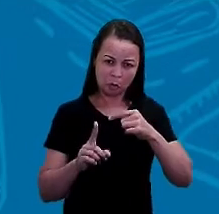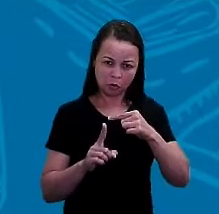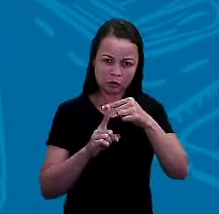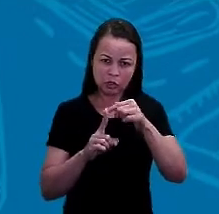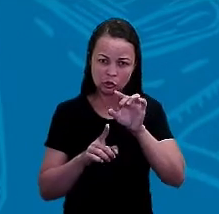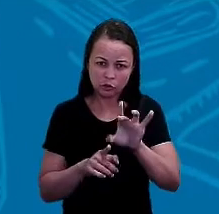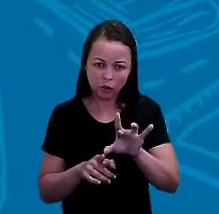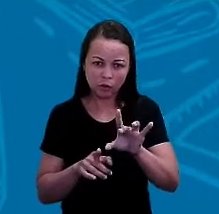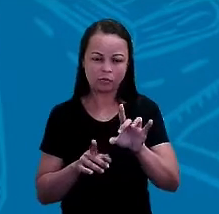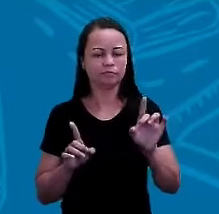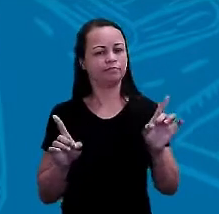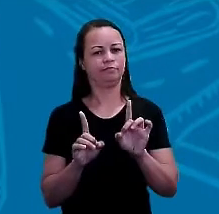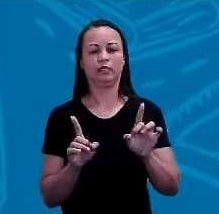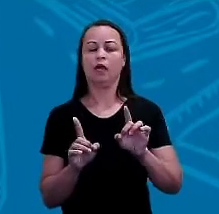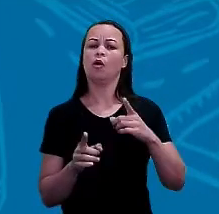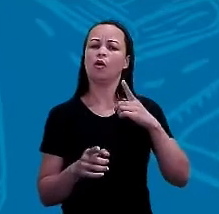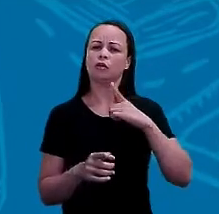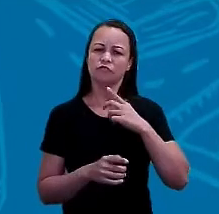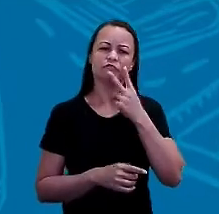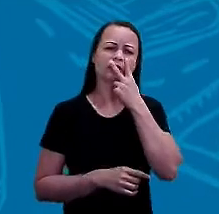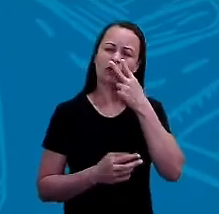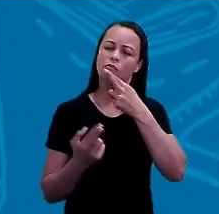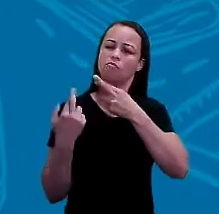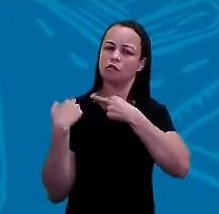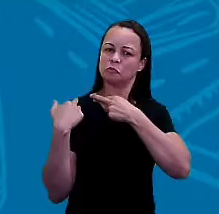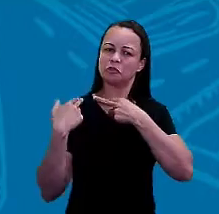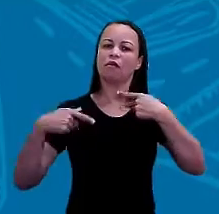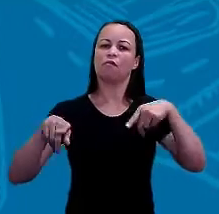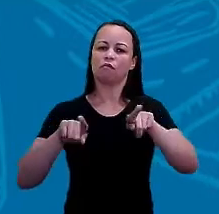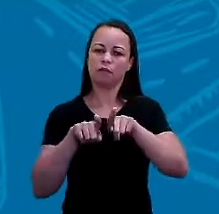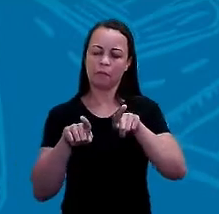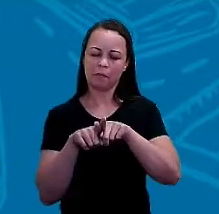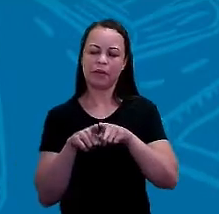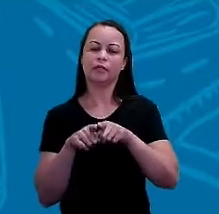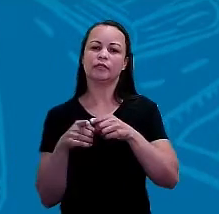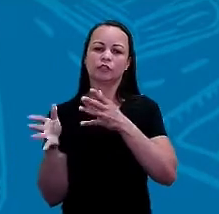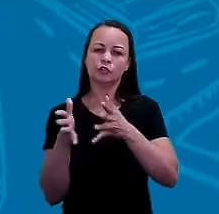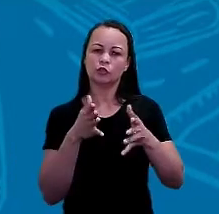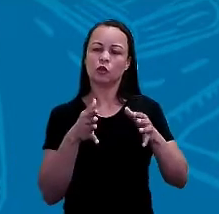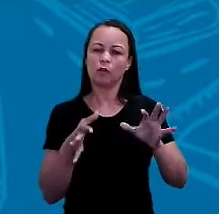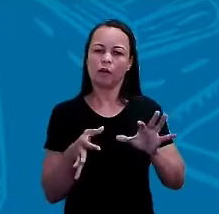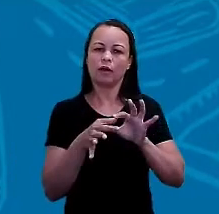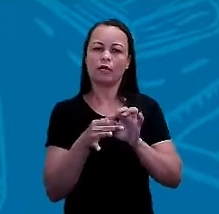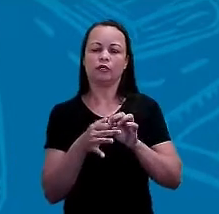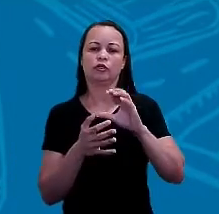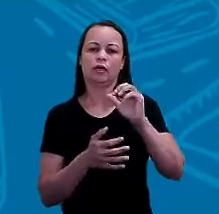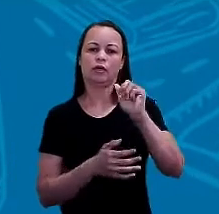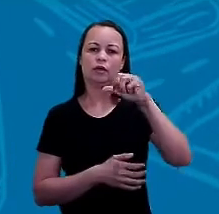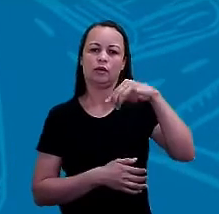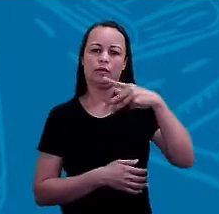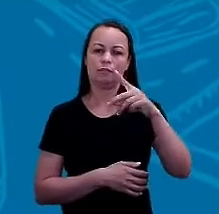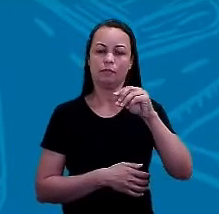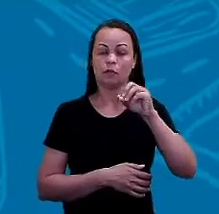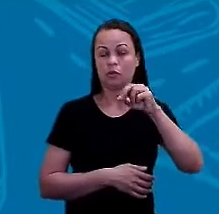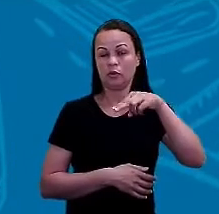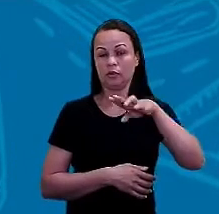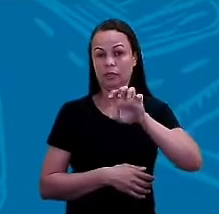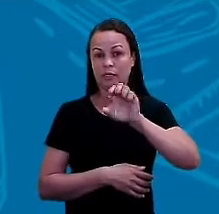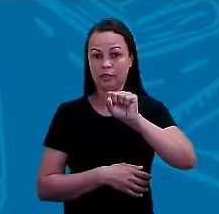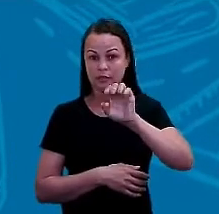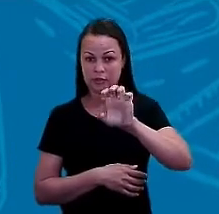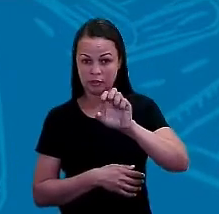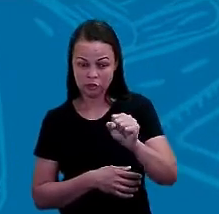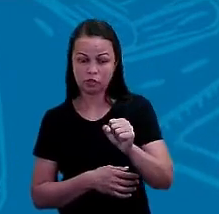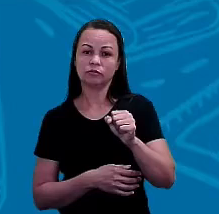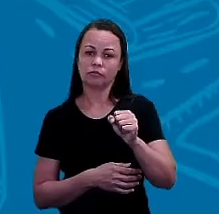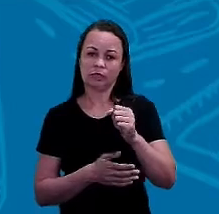sabem que Vitória foi responsável a Liga dos Camponeses, sim, a Revolução Agrária, começou em